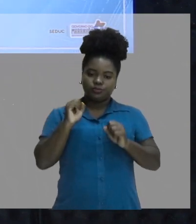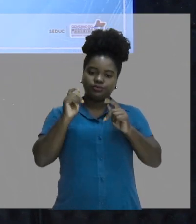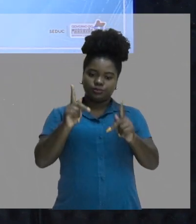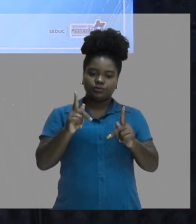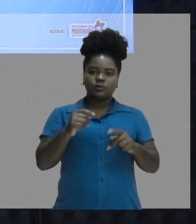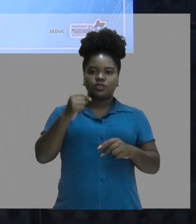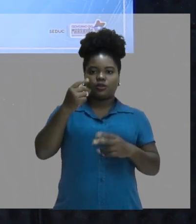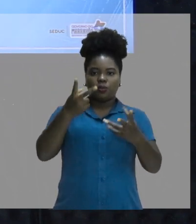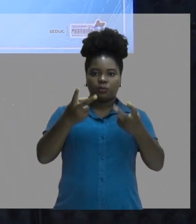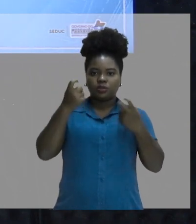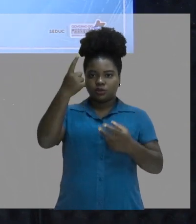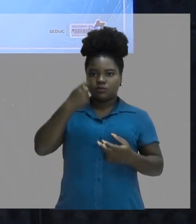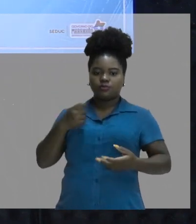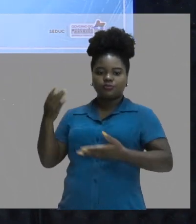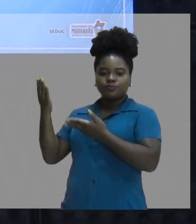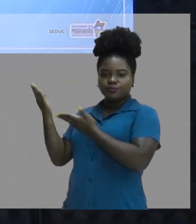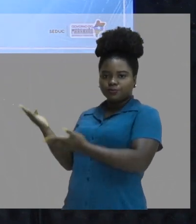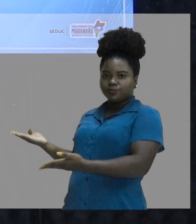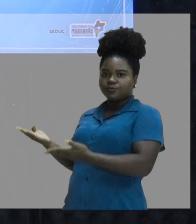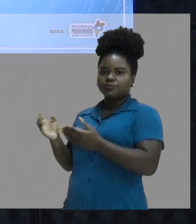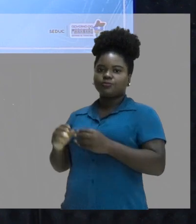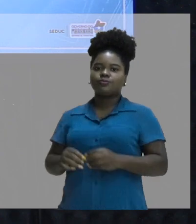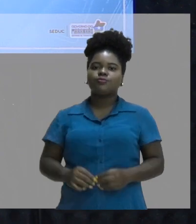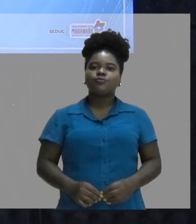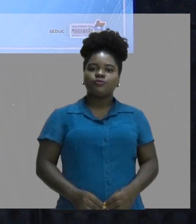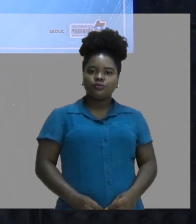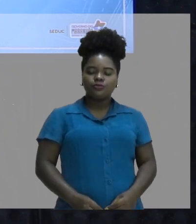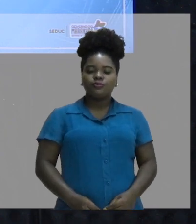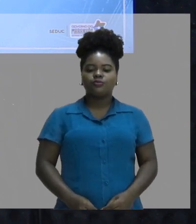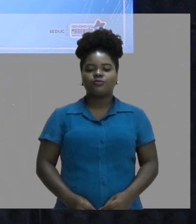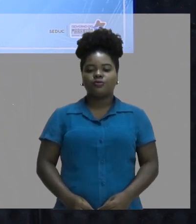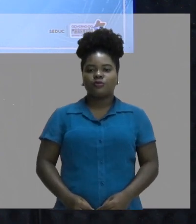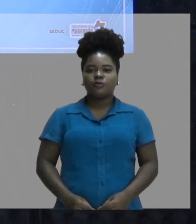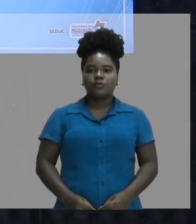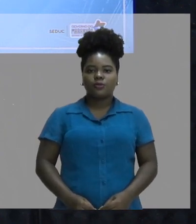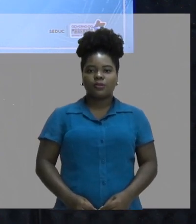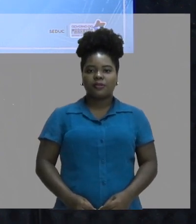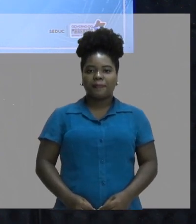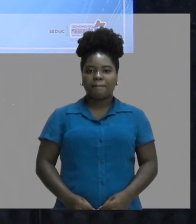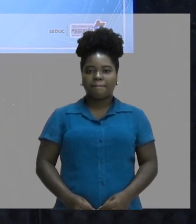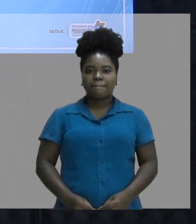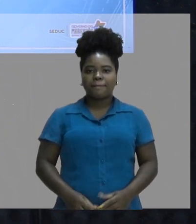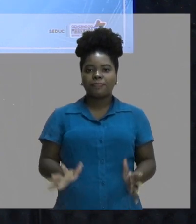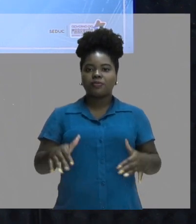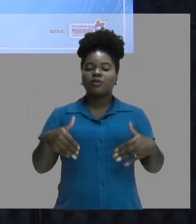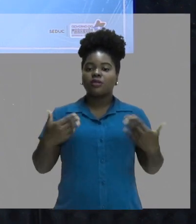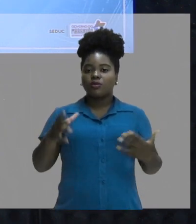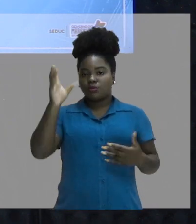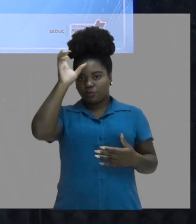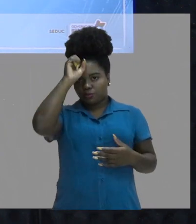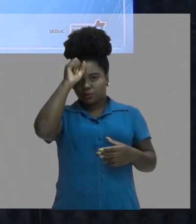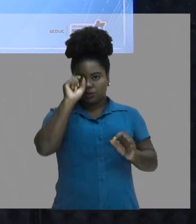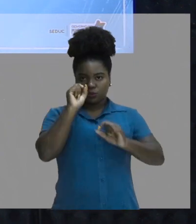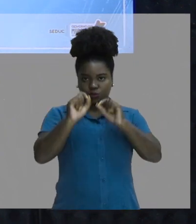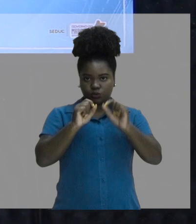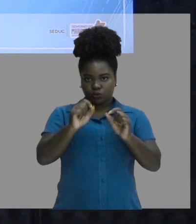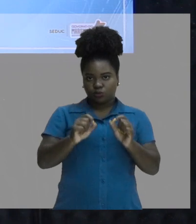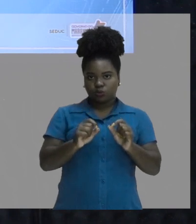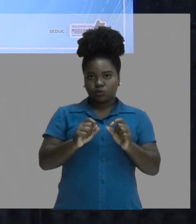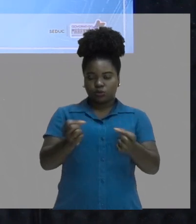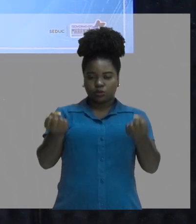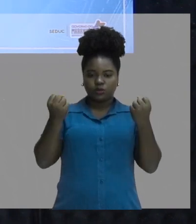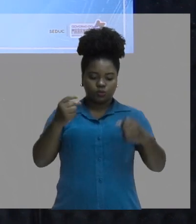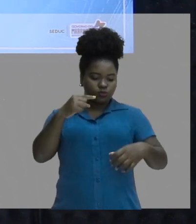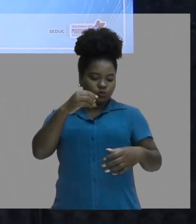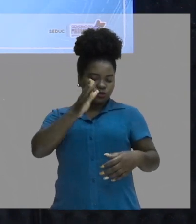aqui o músculo esquelético cardíaco. É apenas um, é o músculo do nosso coração. Então a gente aprendeu aqui que o músculo cardíaco ele tem ação